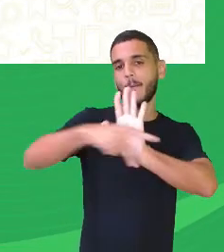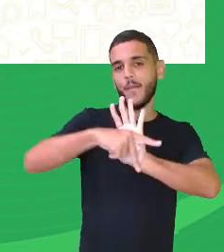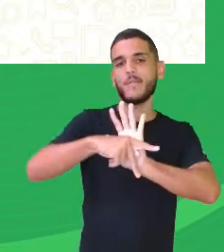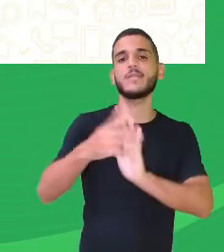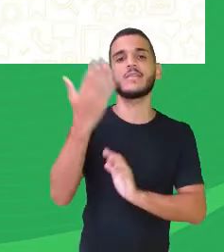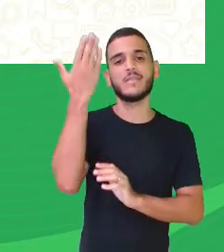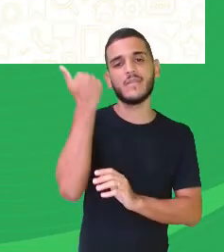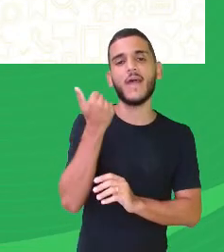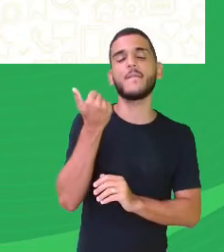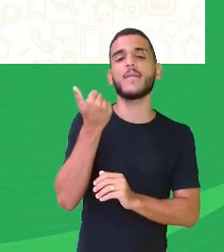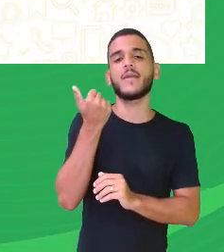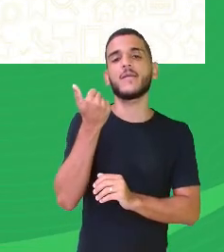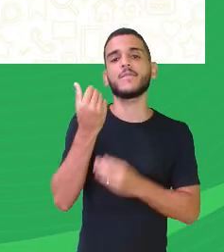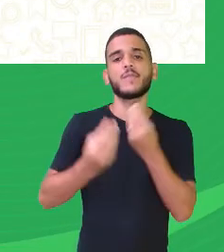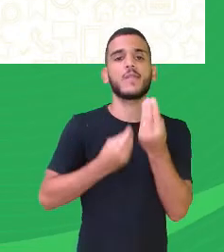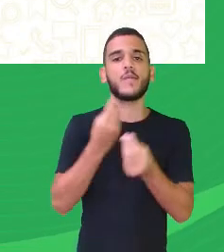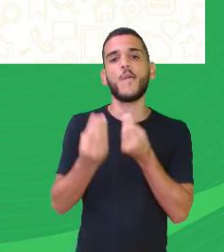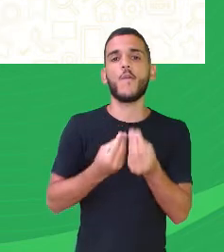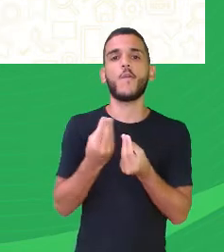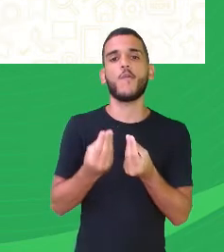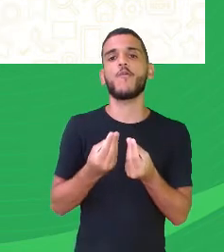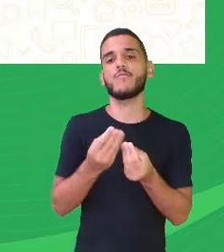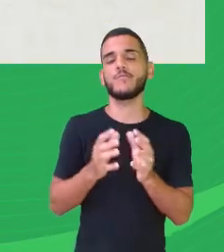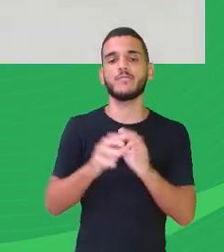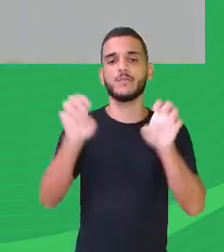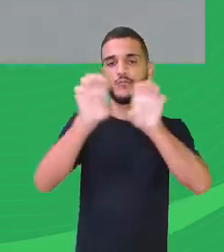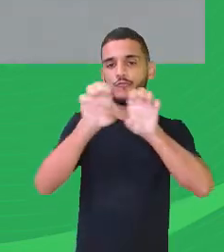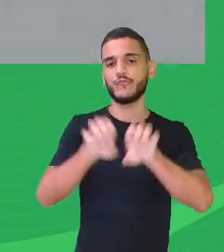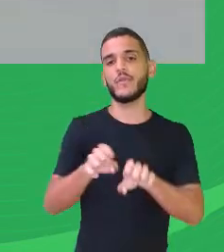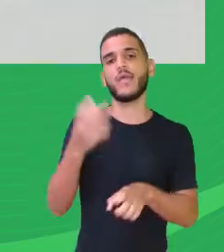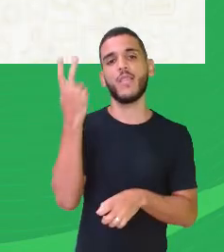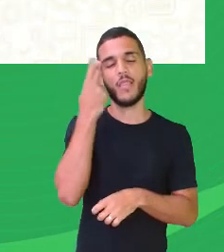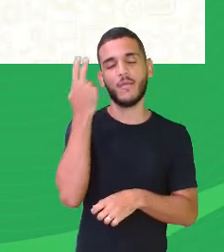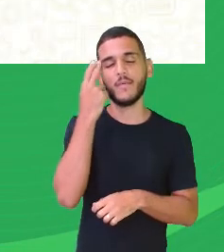saber formal, da matriz curricular.